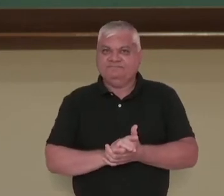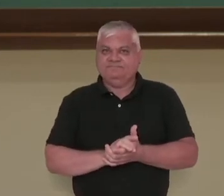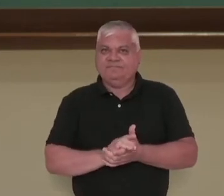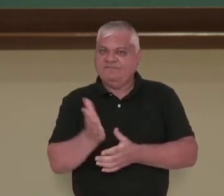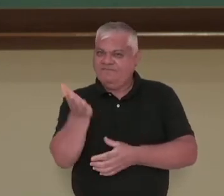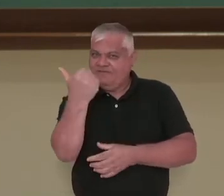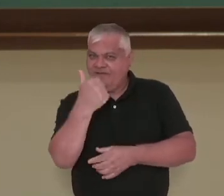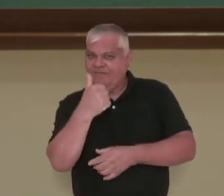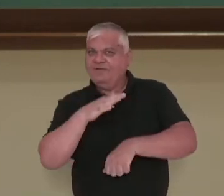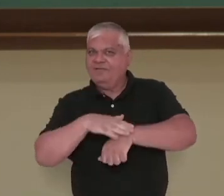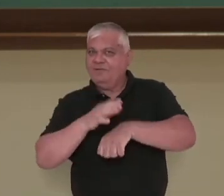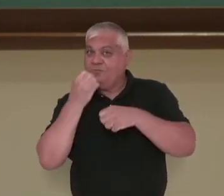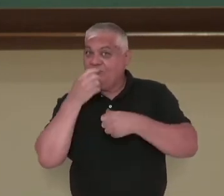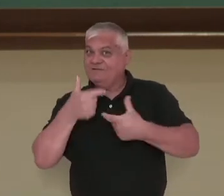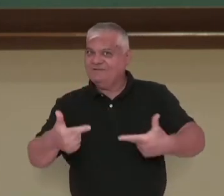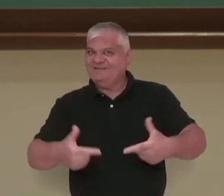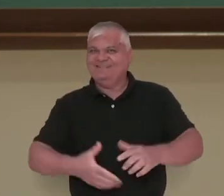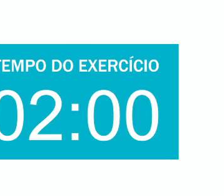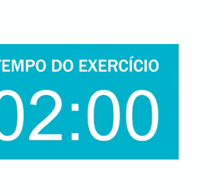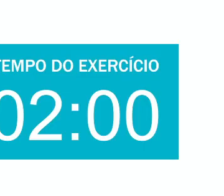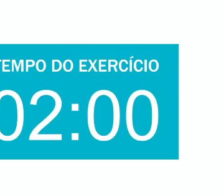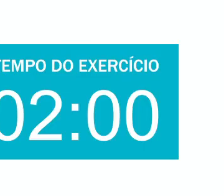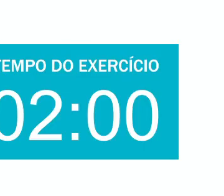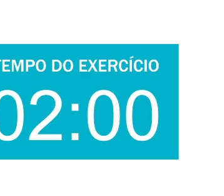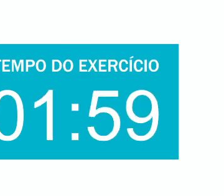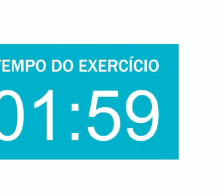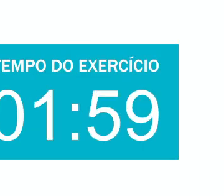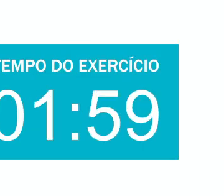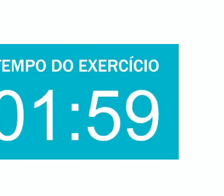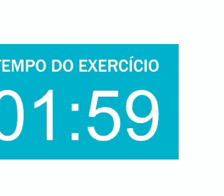Mãos à obra e boa sorte!